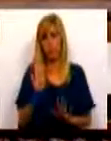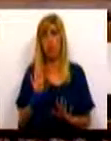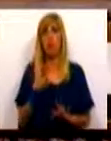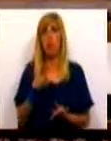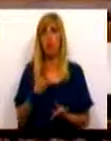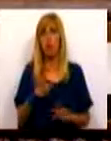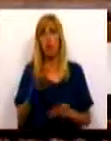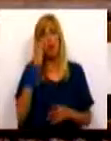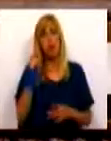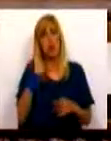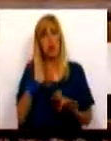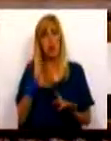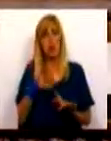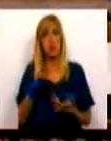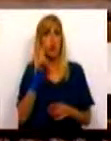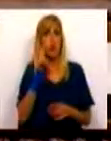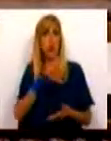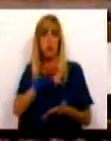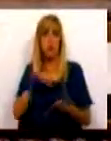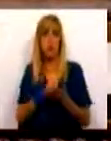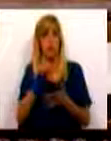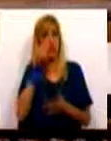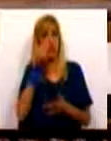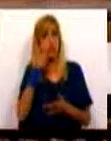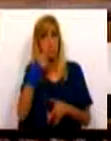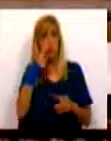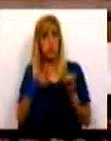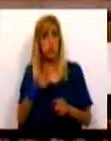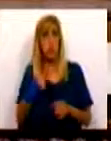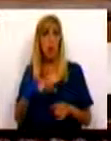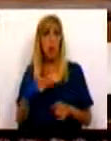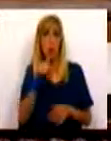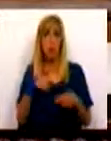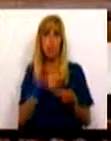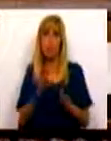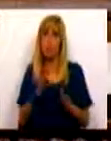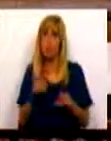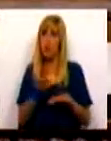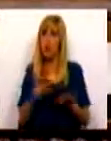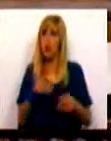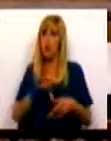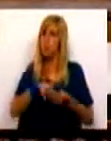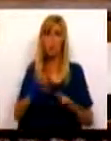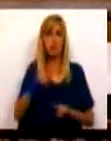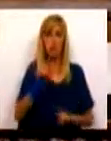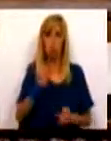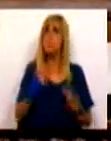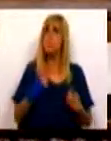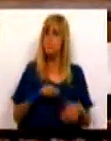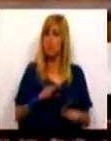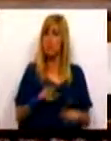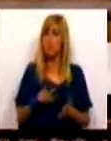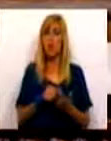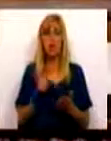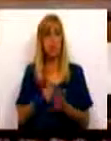que consideramos que o valor absoluto da segurança dos banhistas não se encontra hoje degradado. No entanto, é